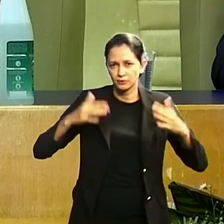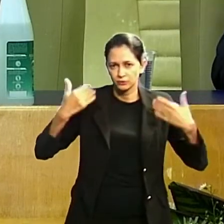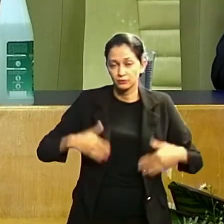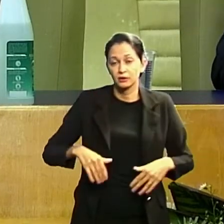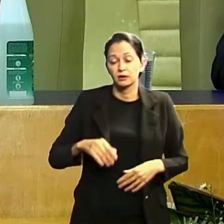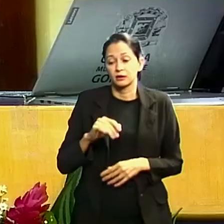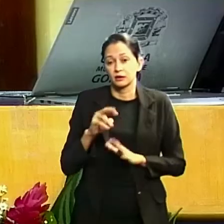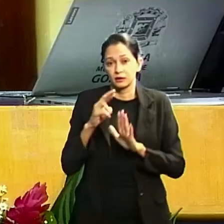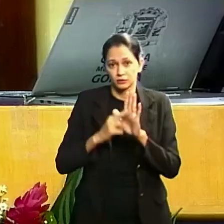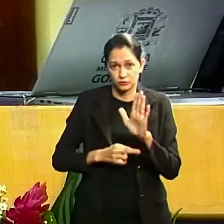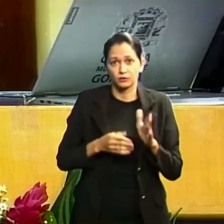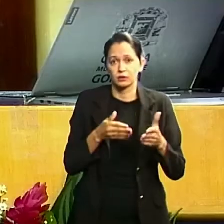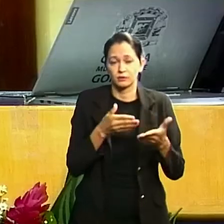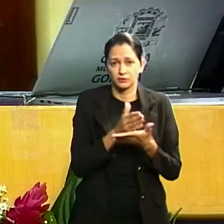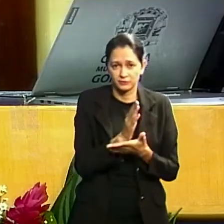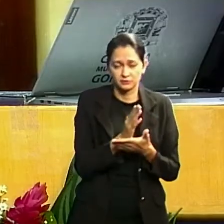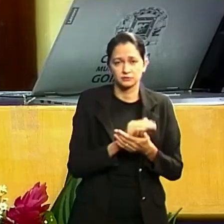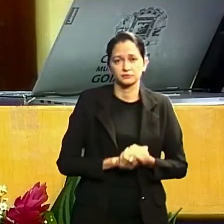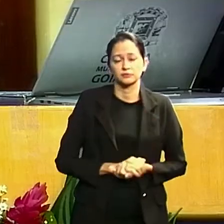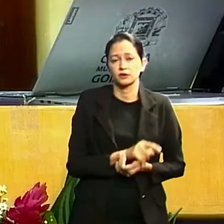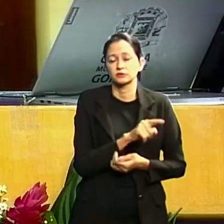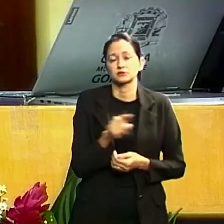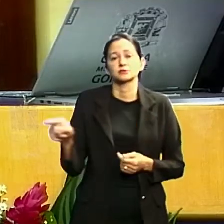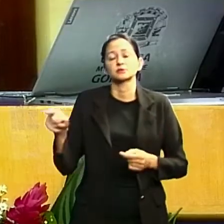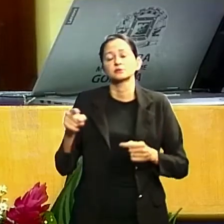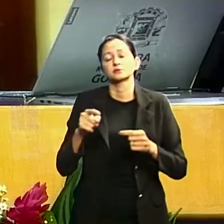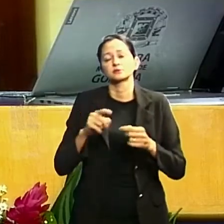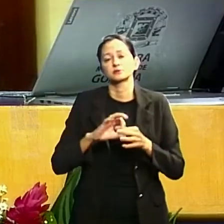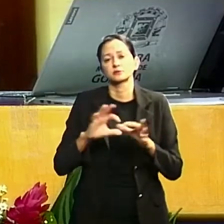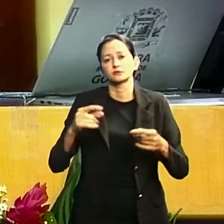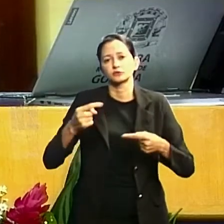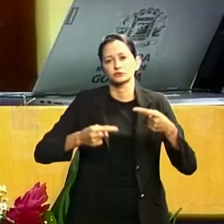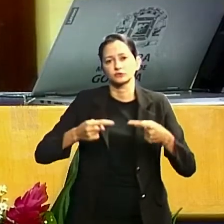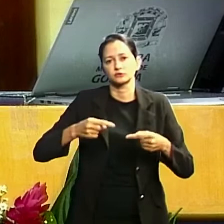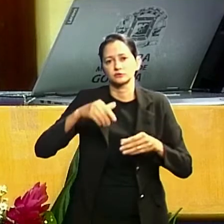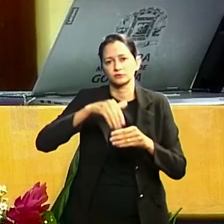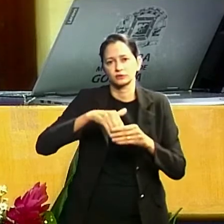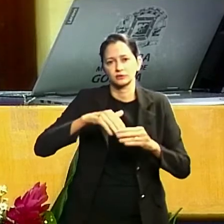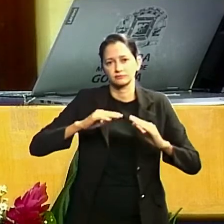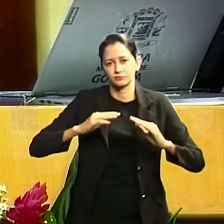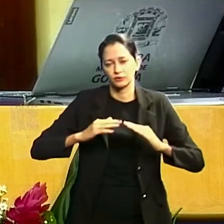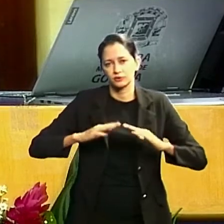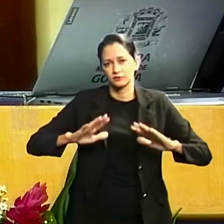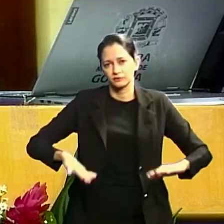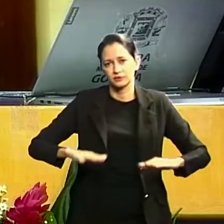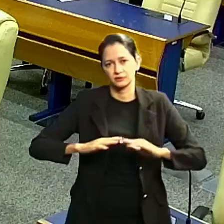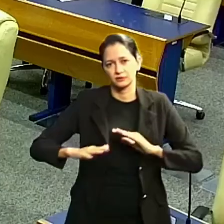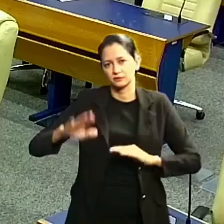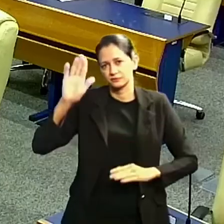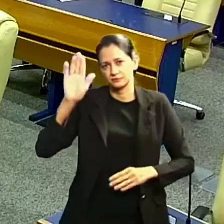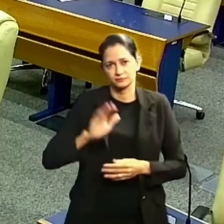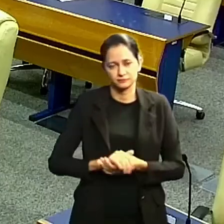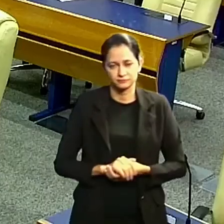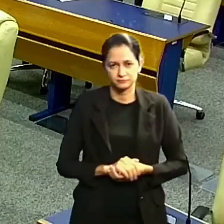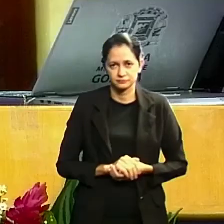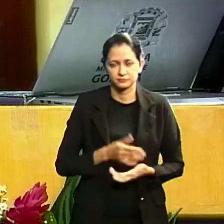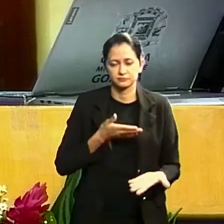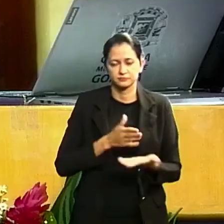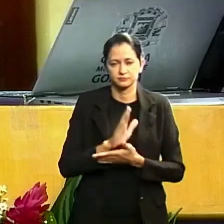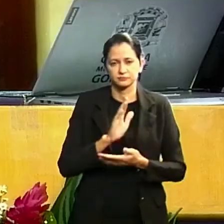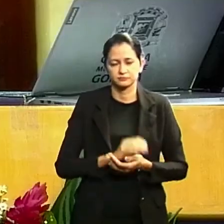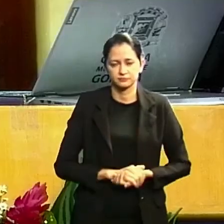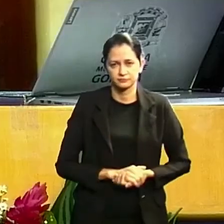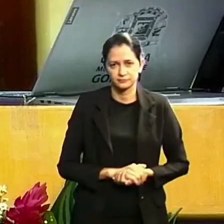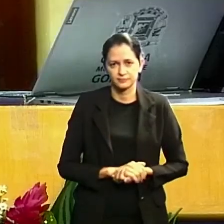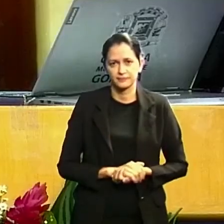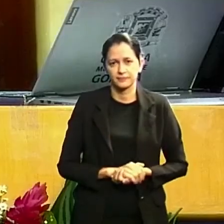aprovação. Em discussão, senhores vereadores, em discussão, encerra a discussão. Em votação. Os favoráveis permaneçam na comissão, contrários se manifestem.